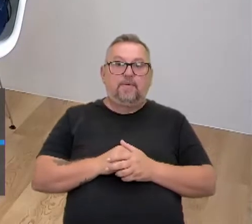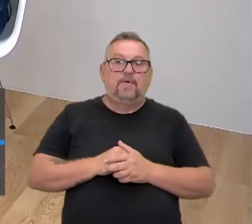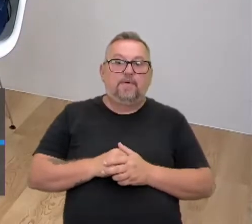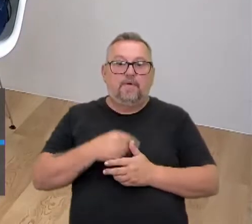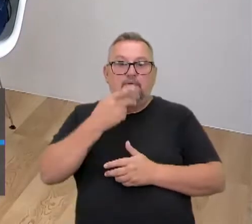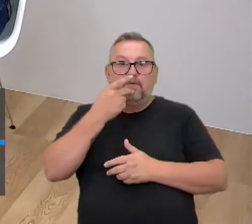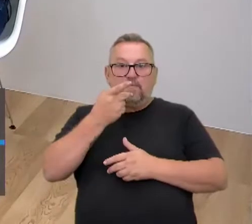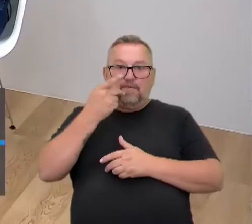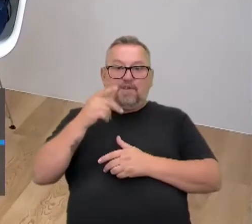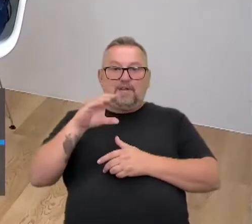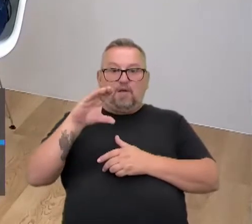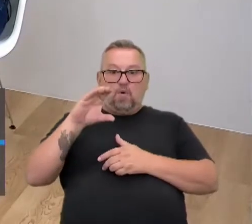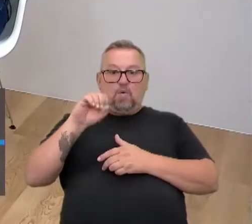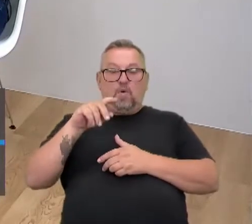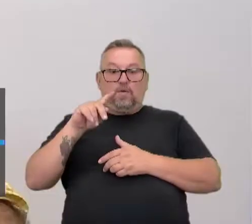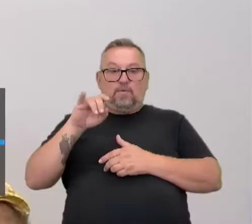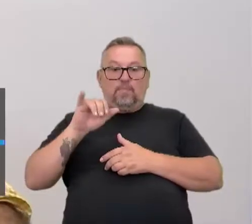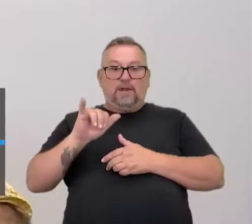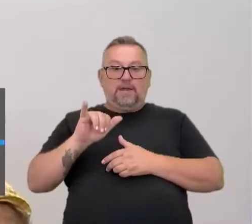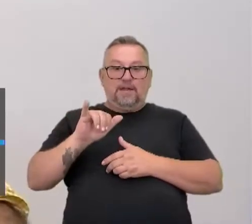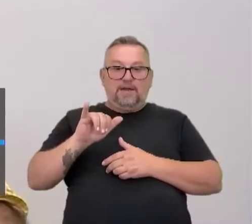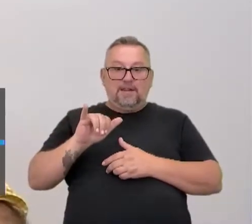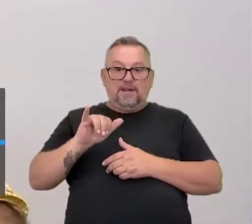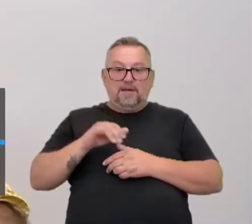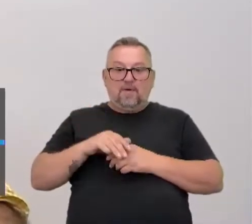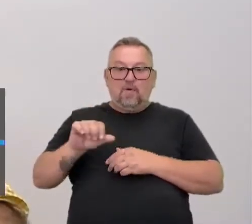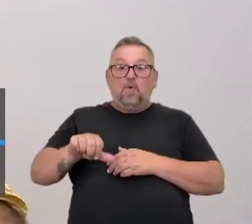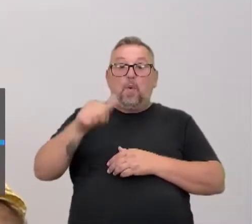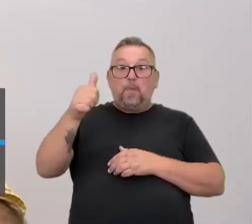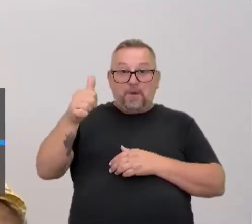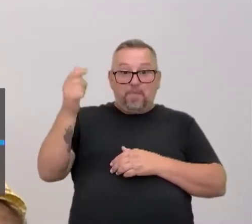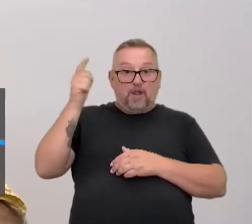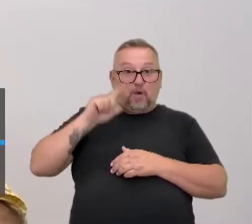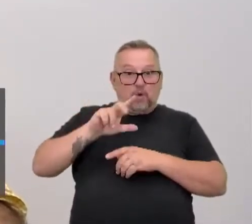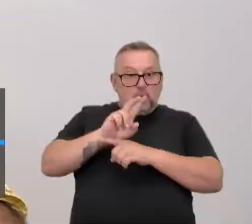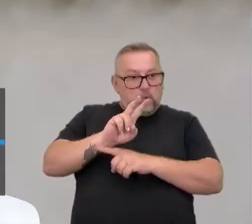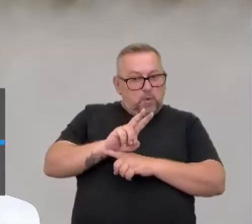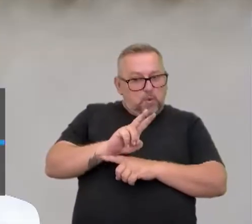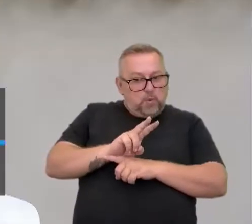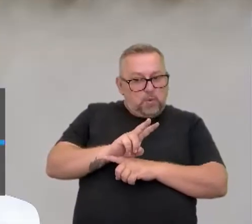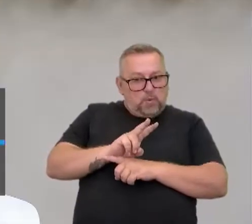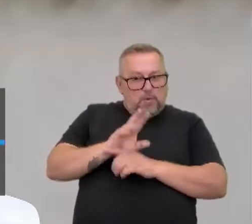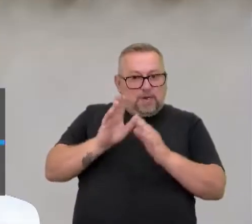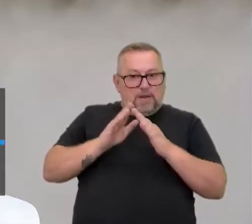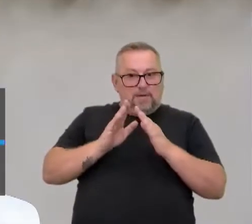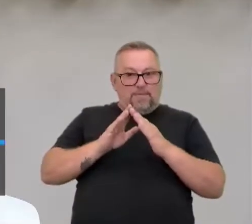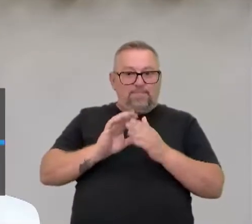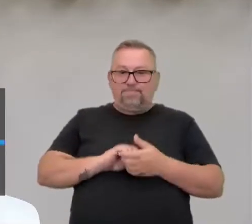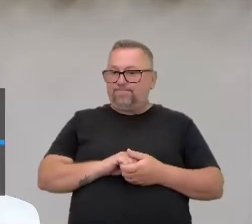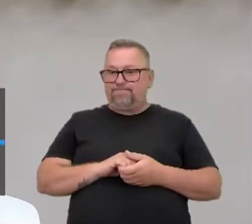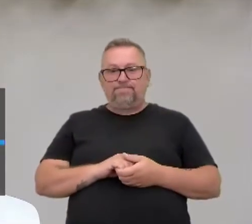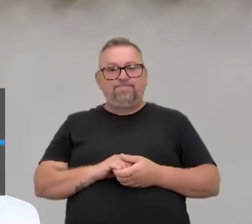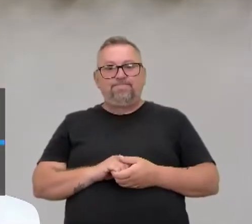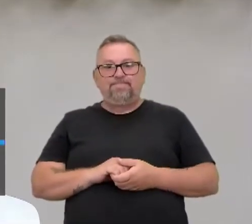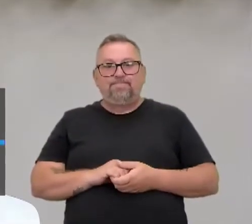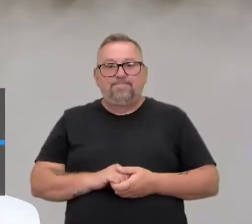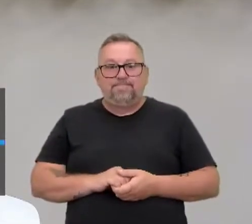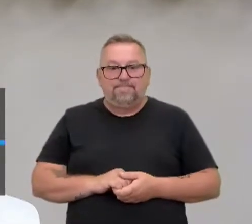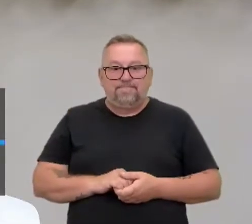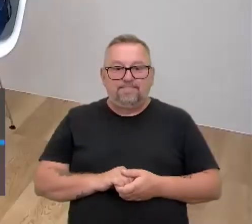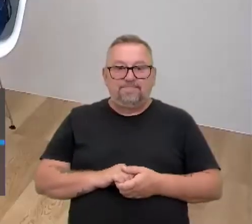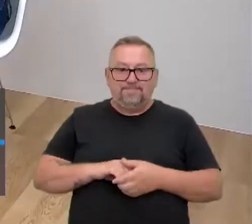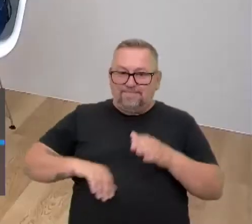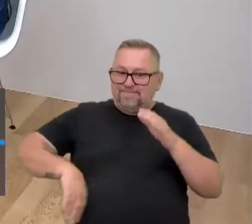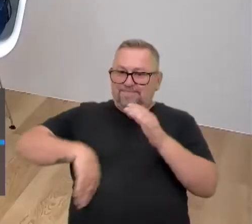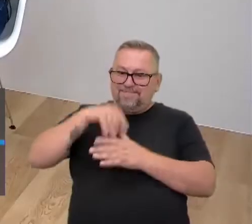um cosplay aqui. Vamos lá. Você sabe qual foi o primeiro animal a ser domesticado? Nossa, não sei. Eu imaginaria,